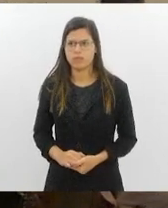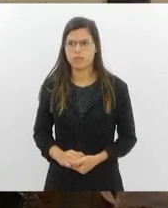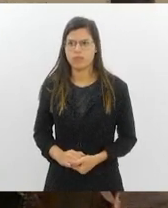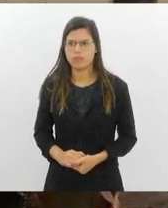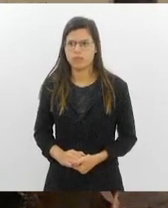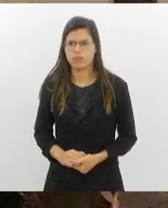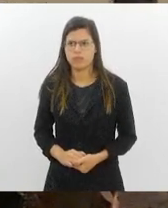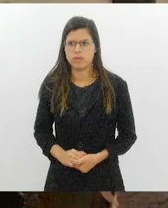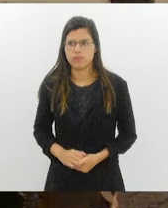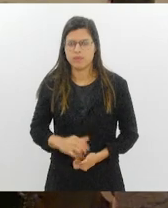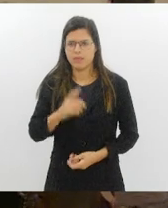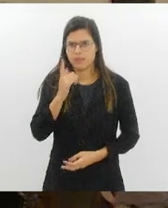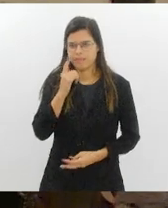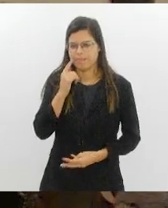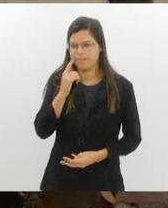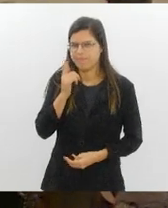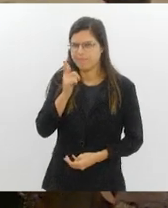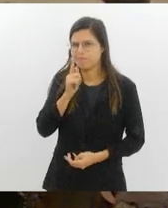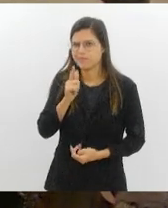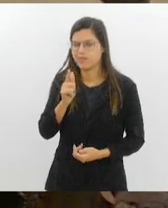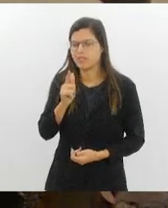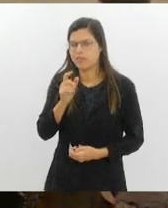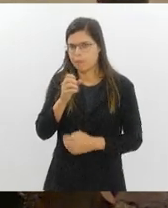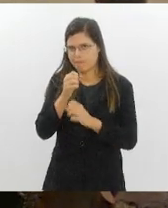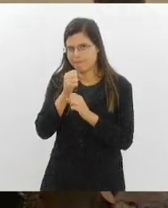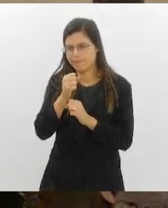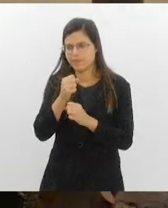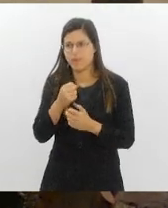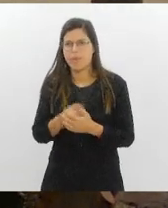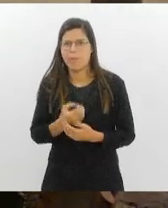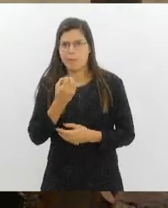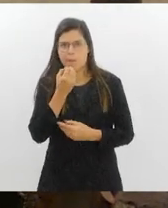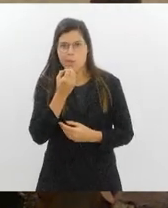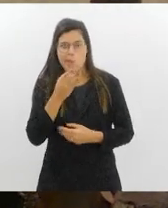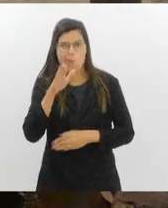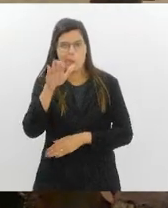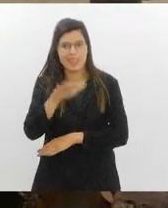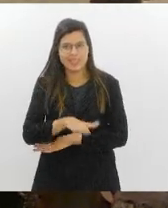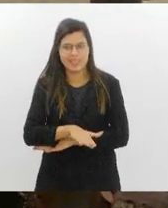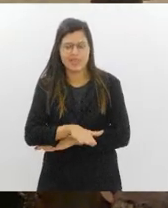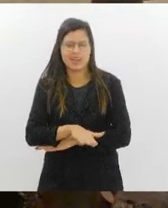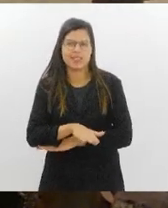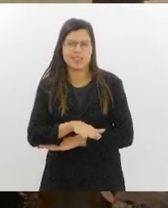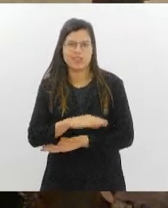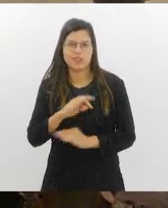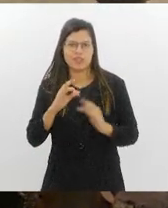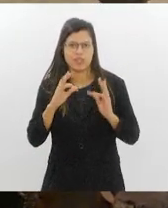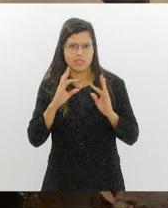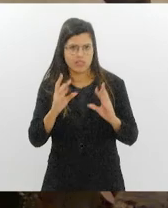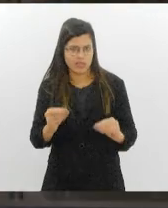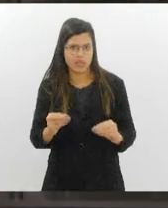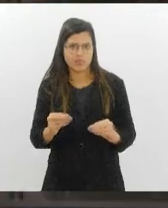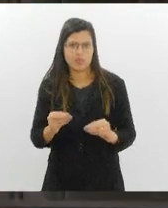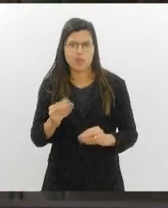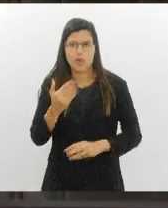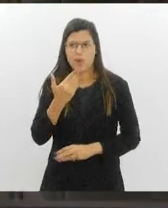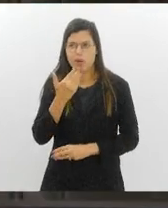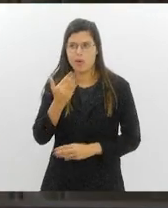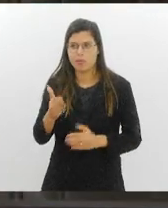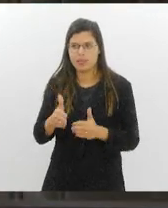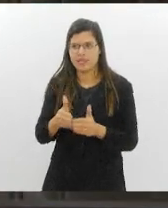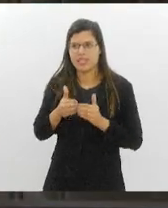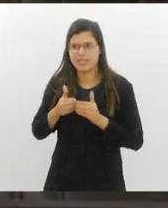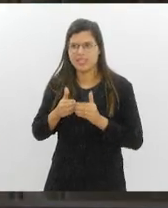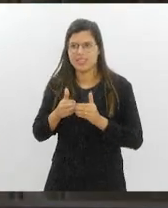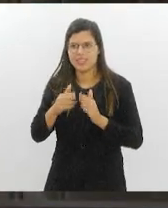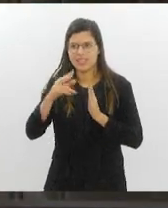Vamos ver se agora vai. Agora foi. Boa tarde a todos. Eu vou pedir licença de ler a minha fala, porque eu não